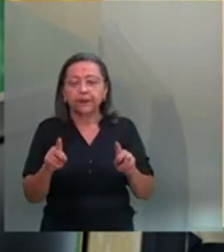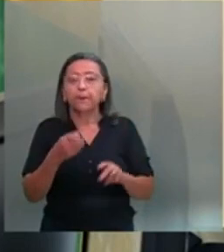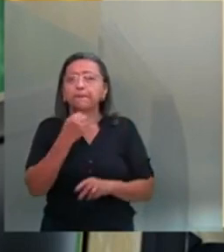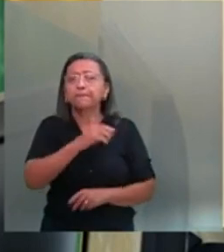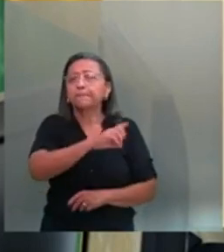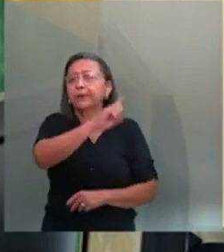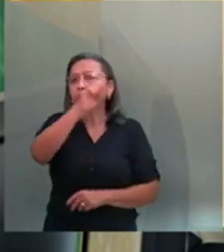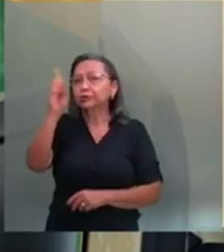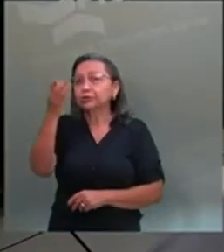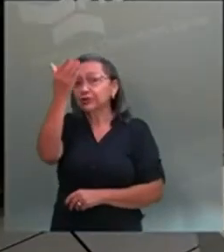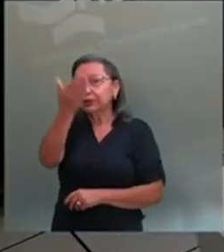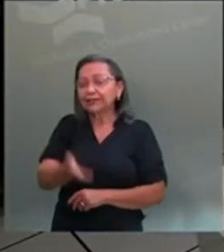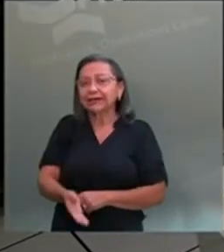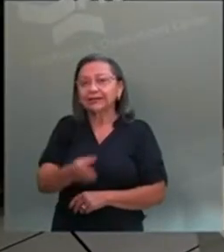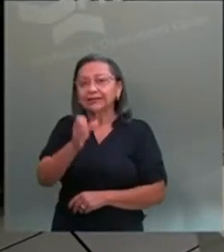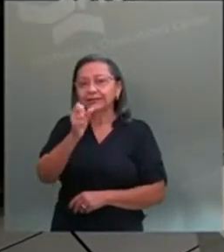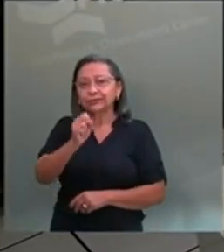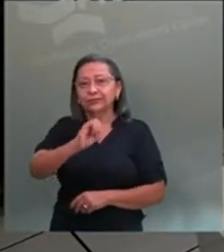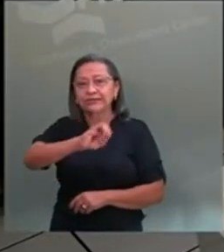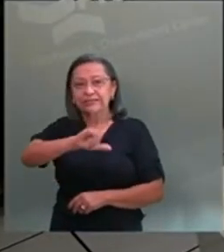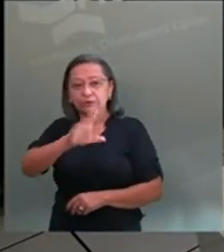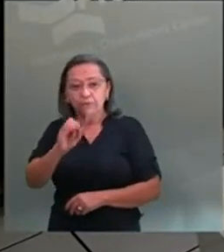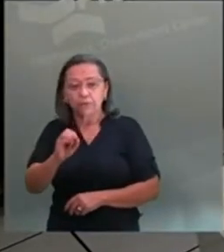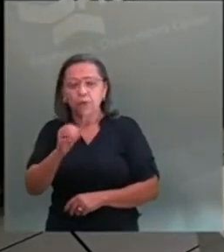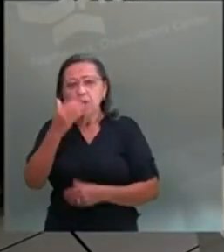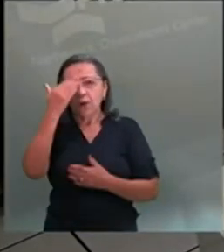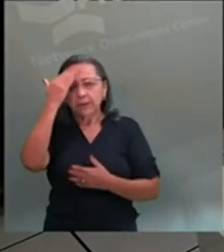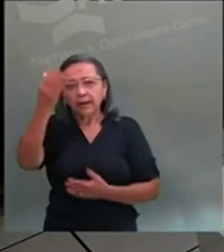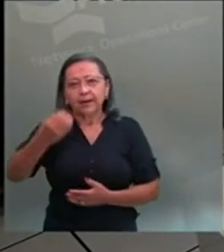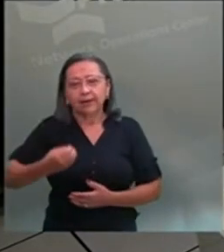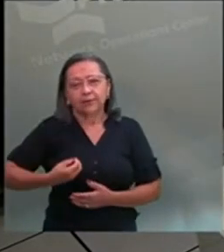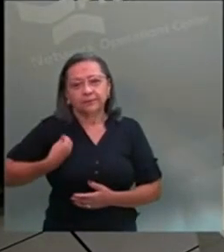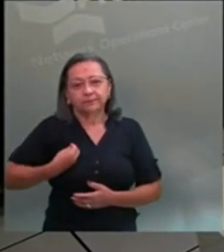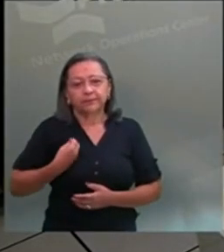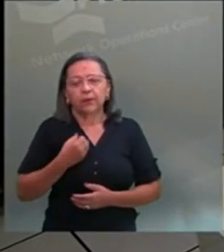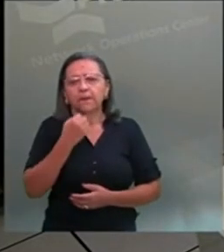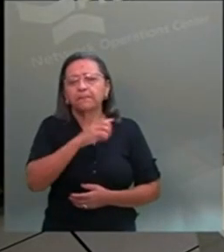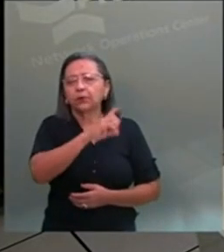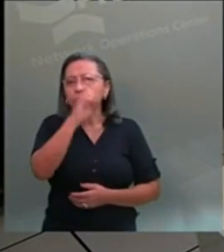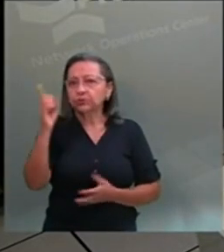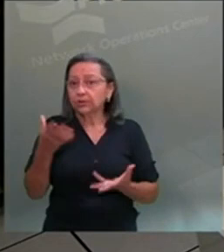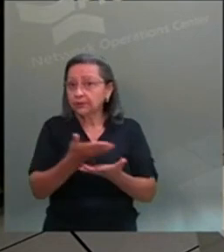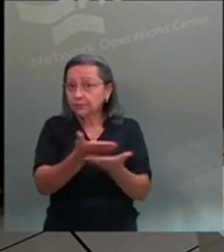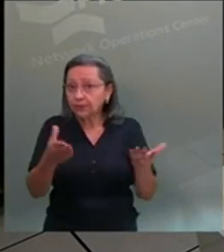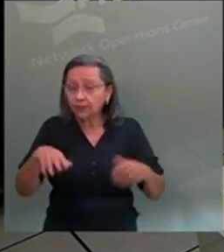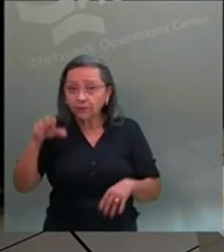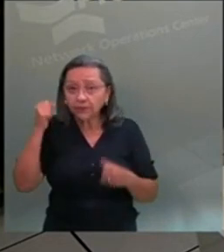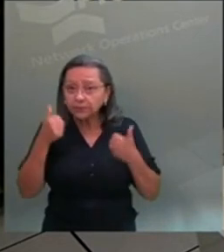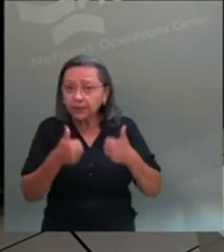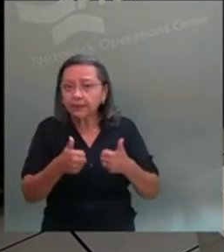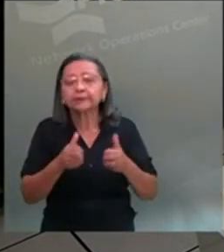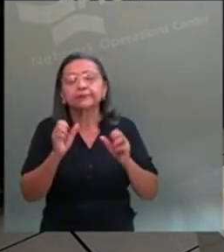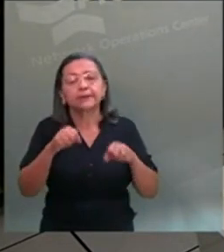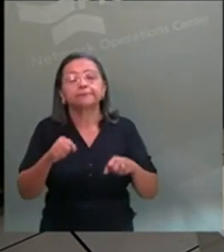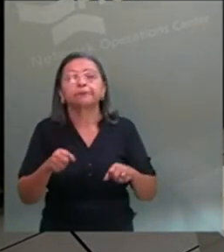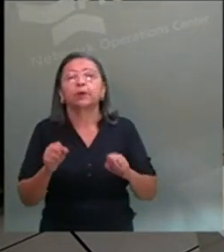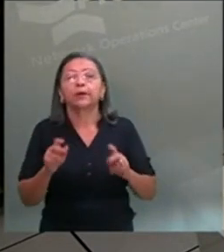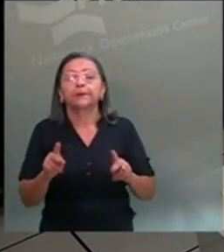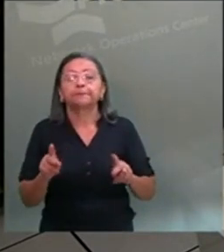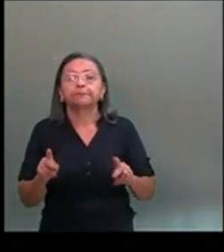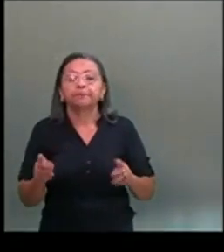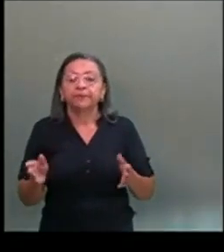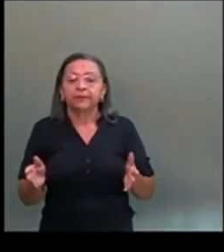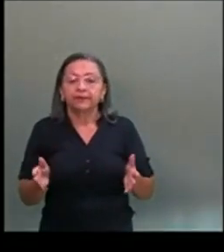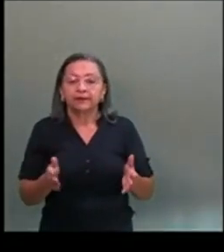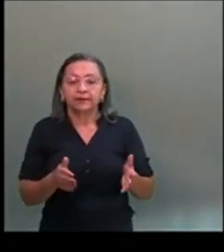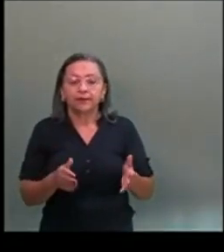dia, muito obrigado pela presença. Bom dia a todos. Me ouvem? Estão me ouvindo bem? Sim. Ok. Obrigado,